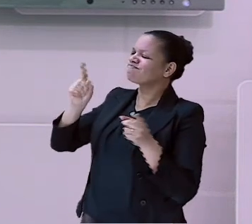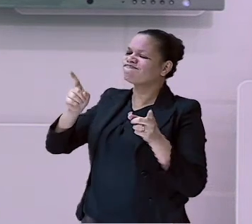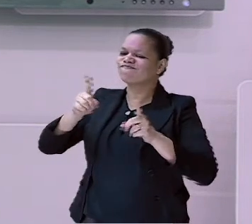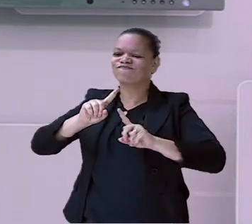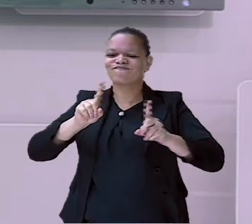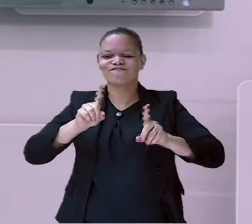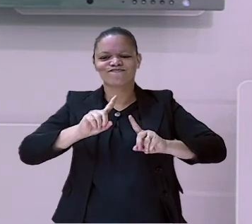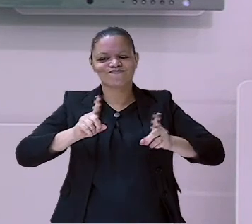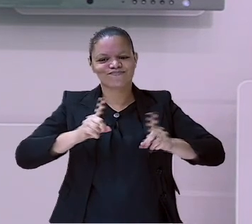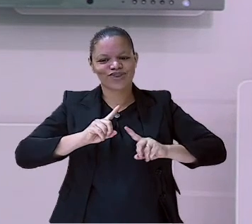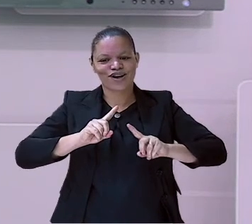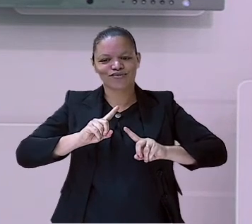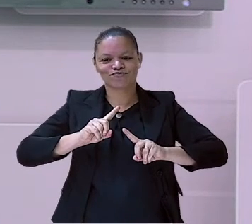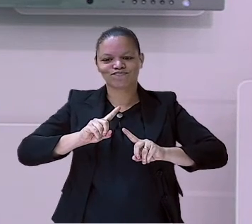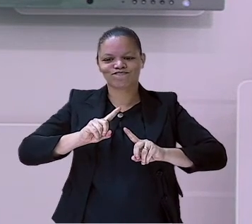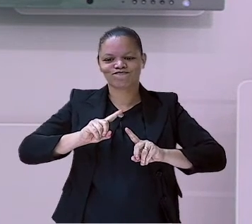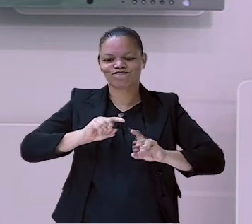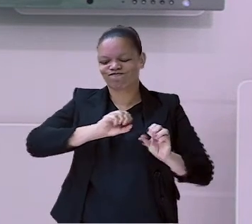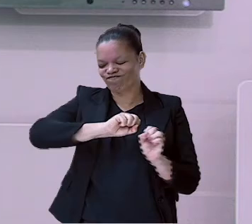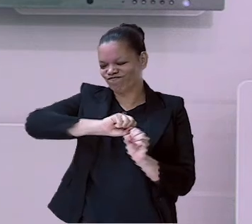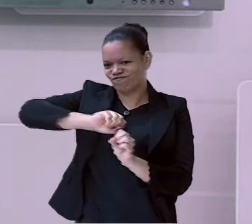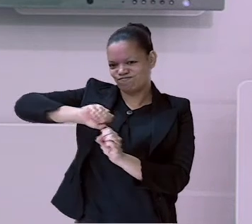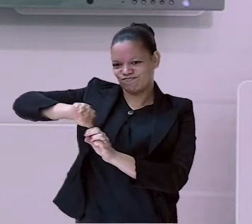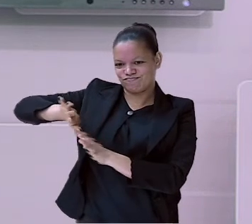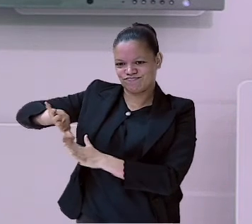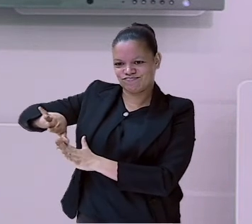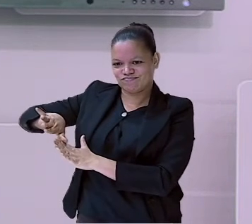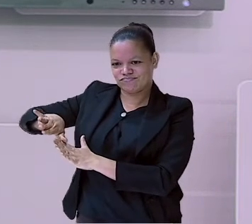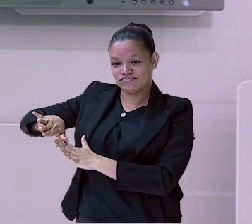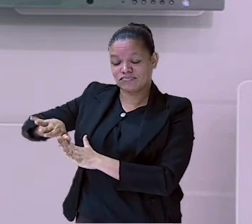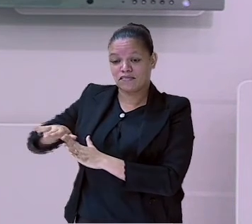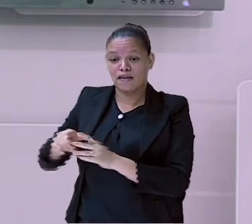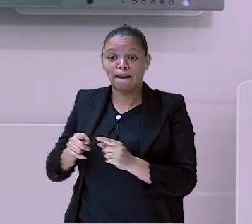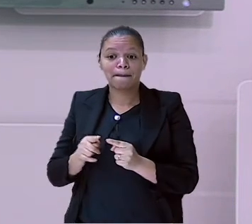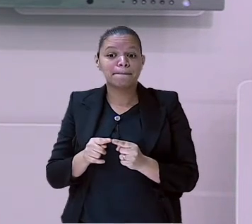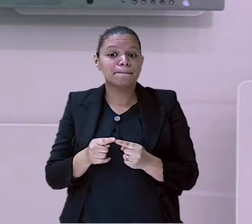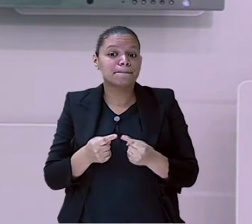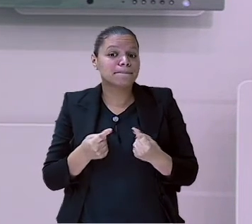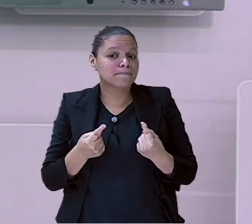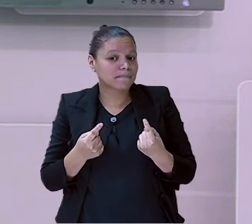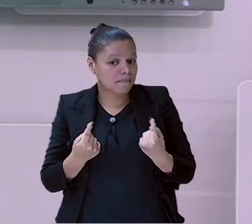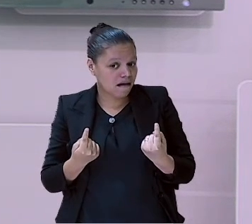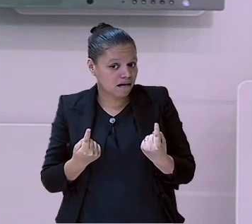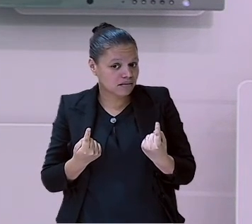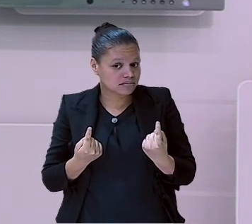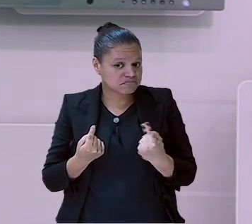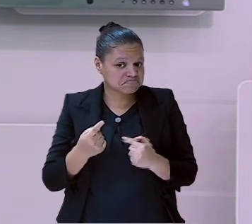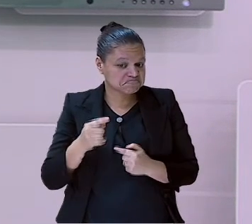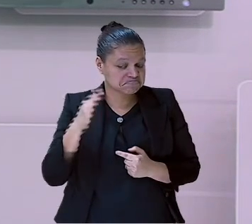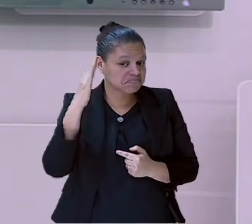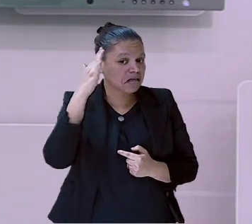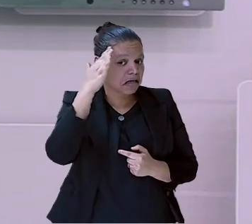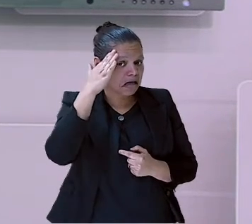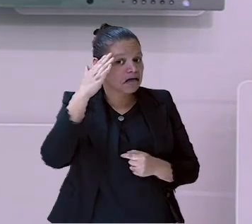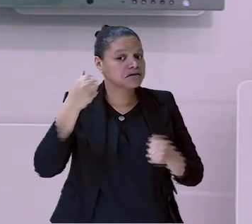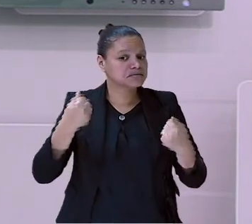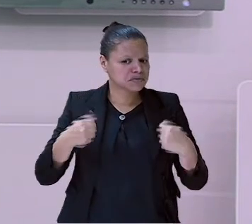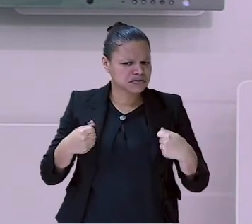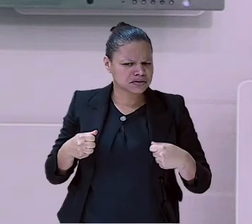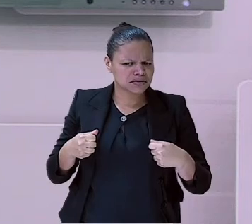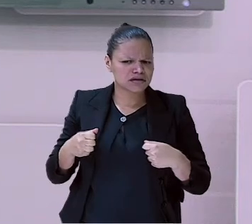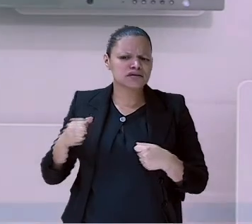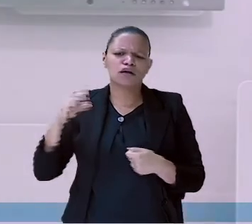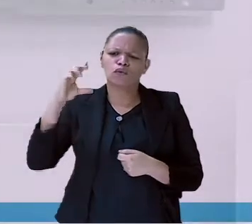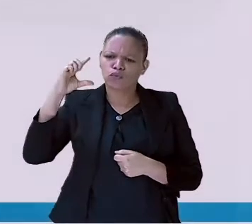você elimine ele da sua vida. Mas, se você julga aí tão necessário, você diminua a